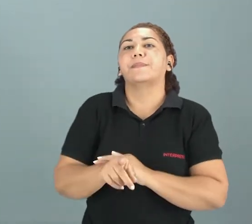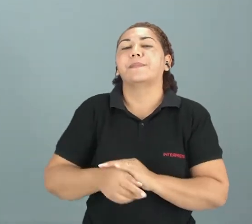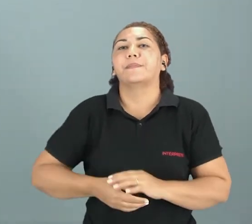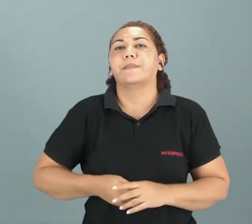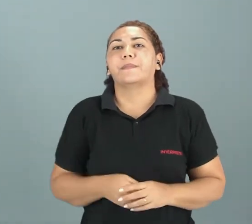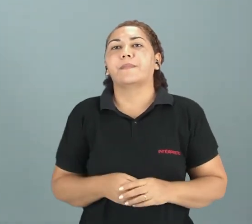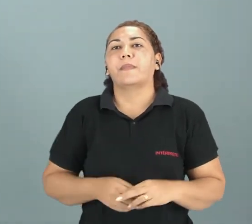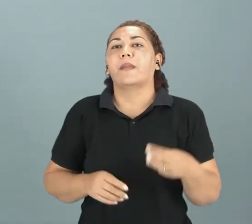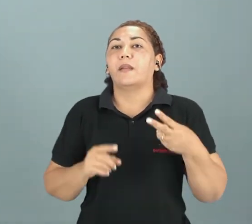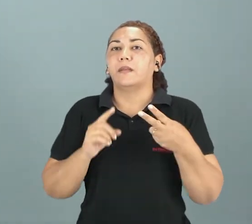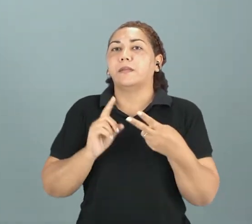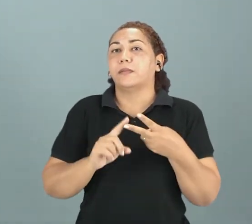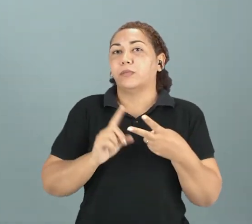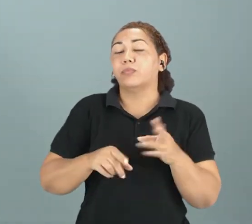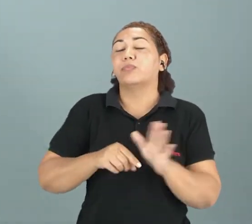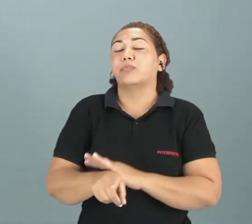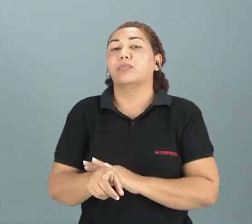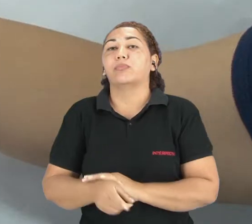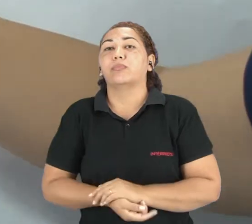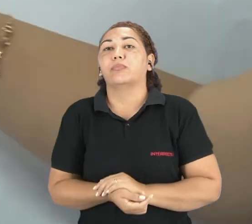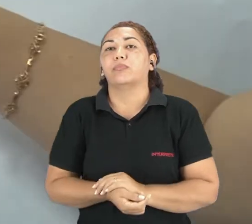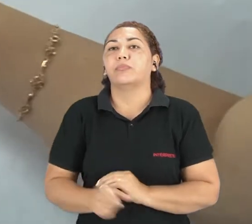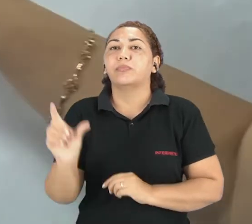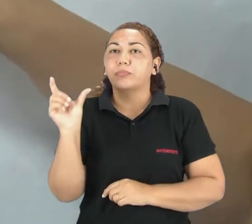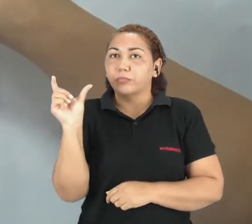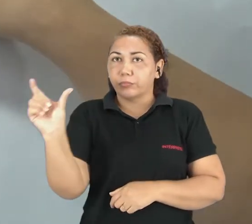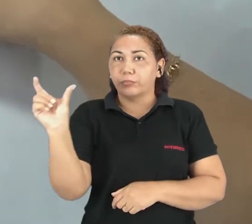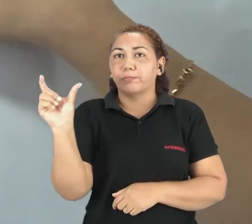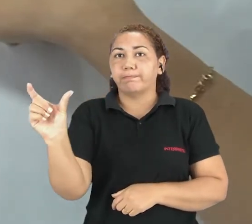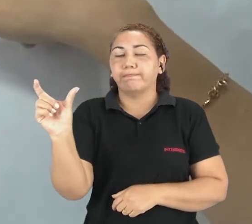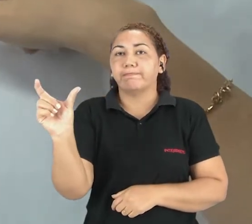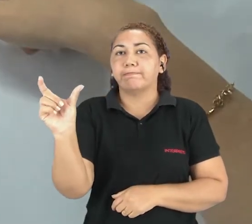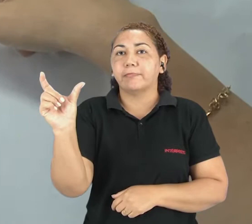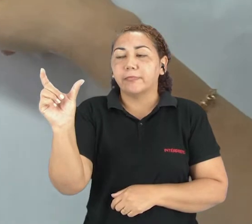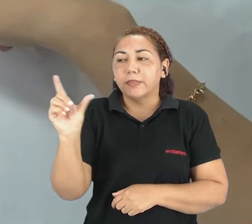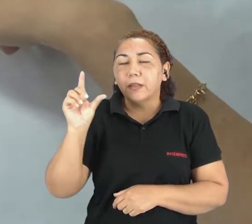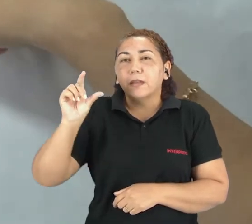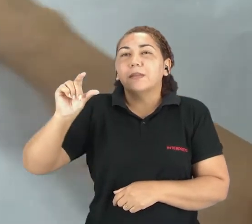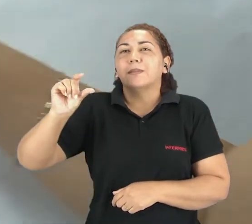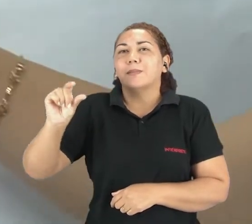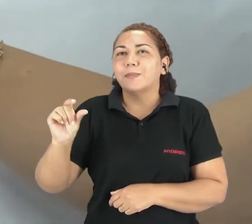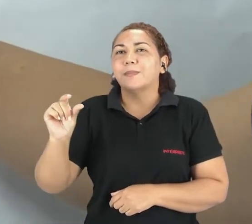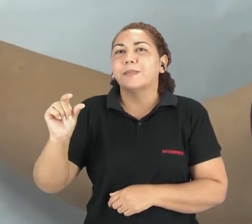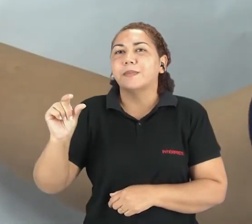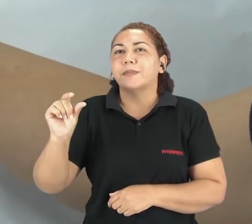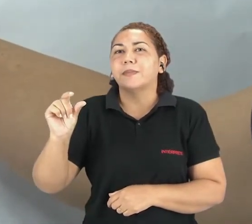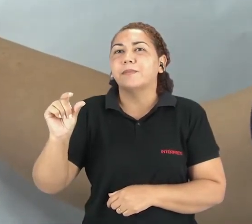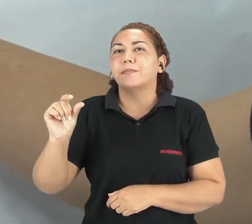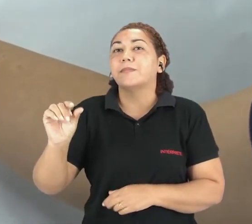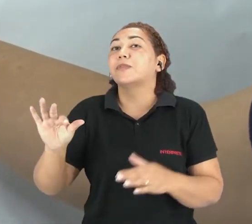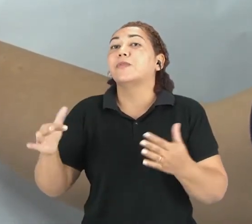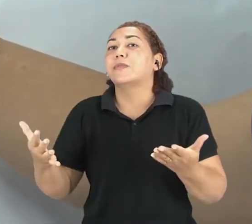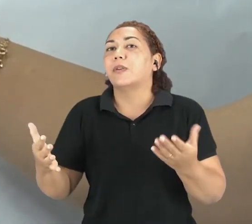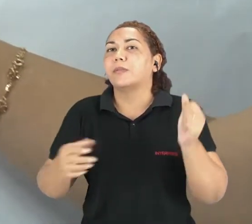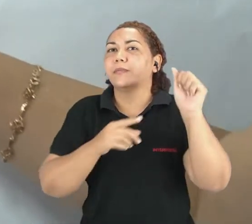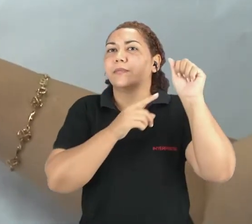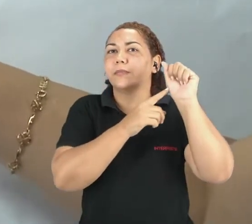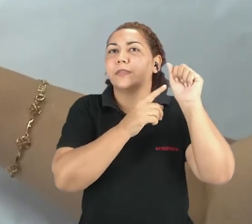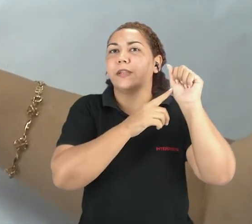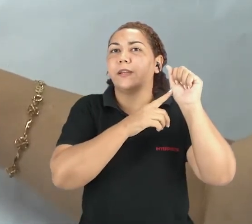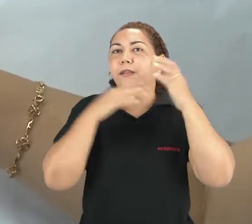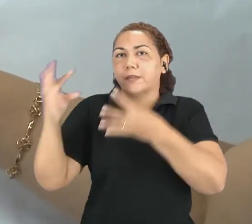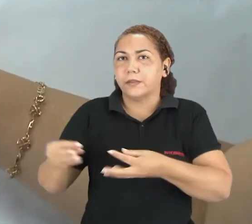lá, segunda questão. Ó. A palavra que está no diminutivo é letra A,